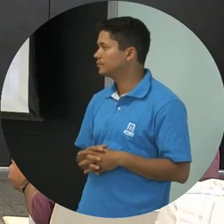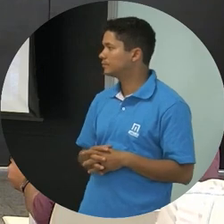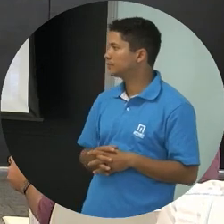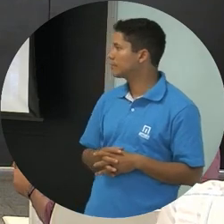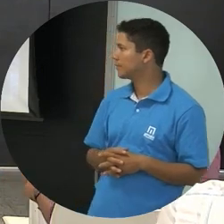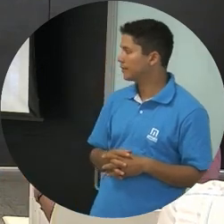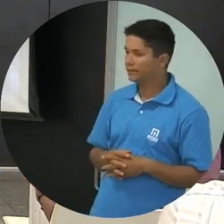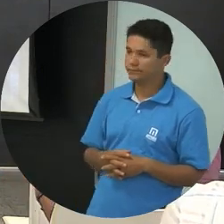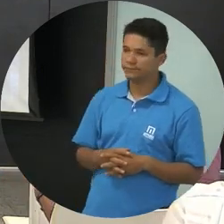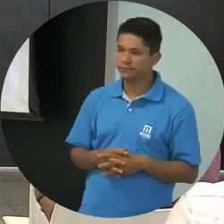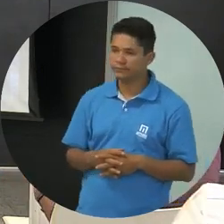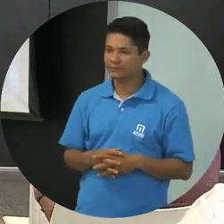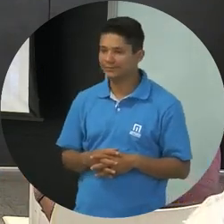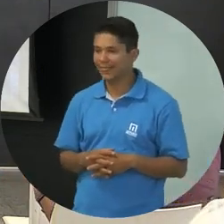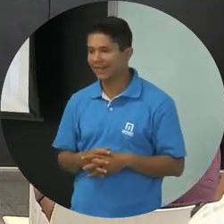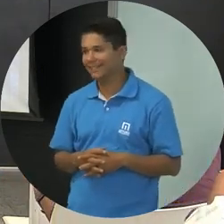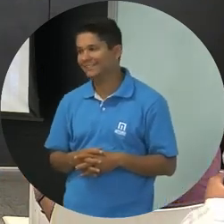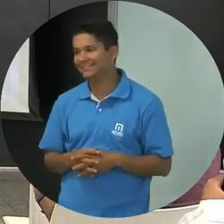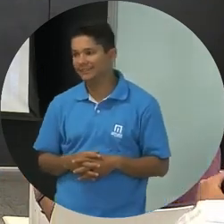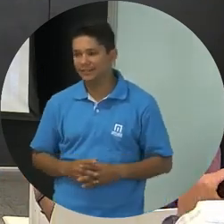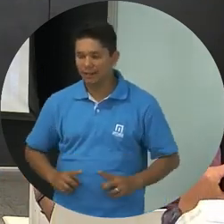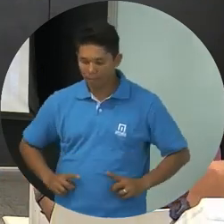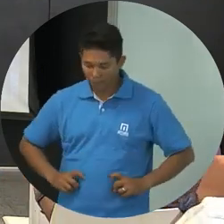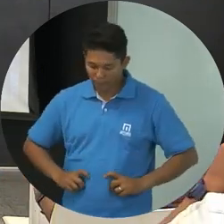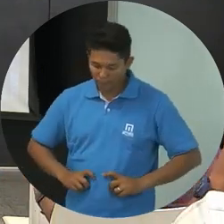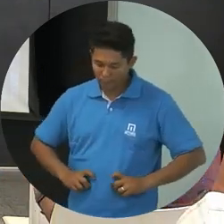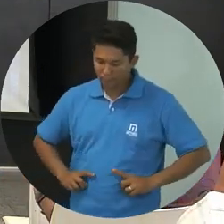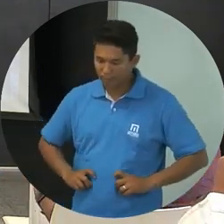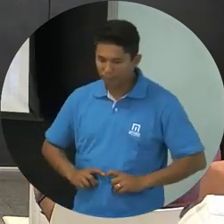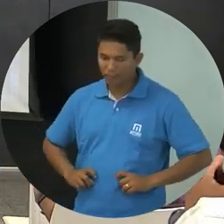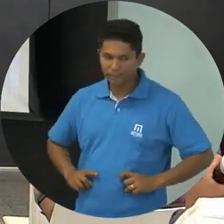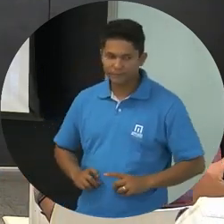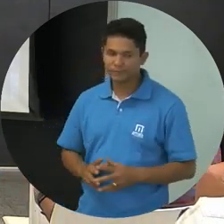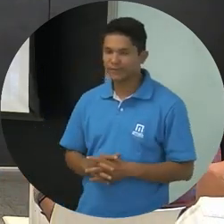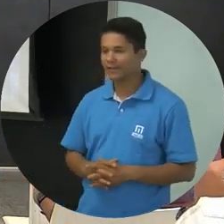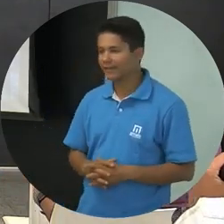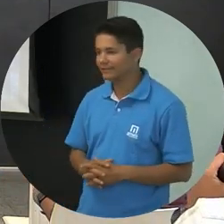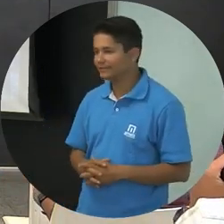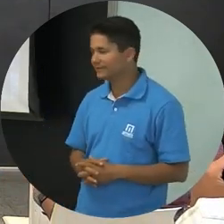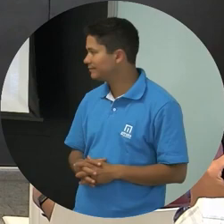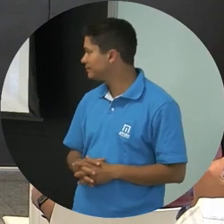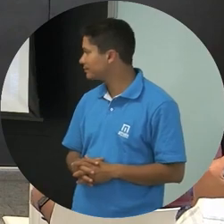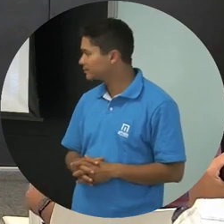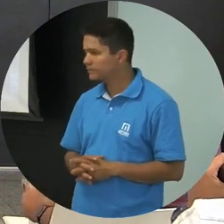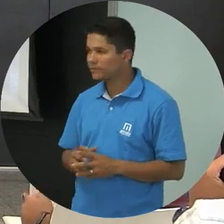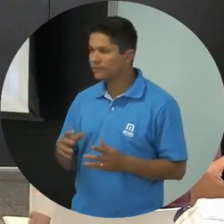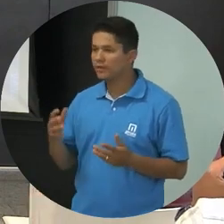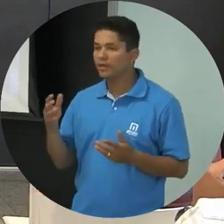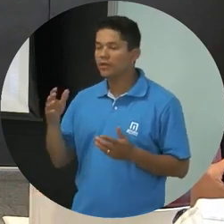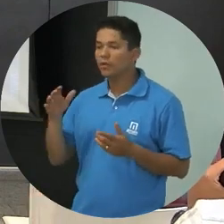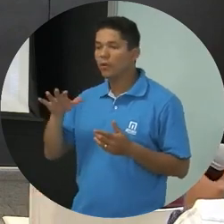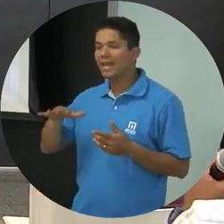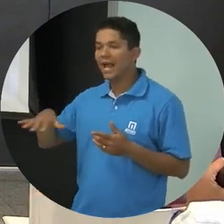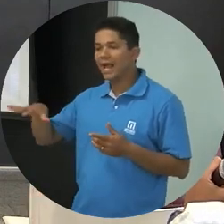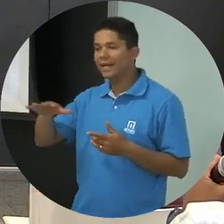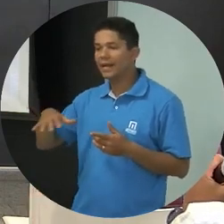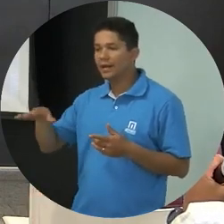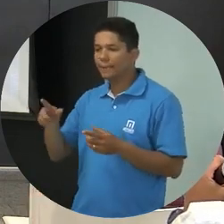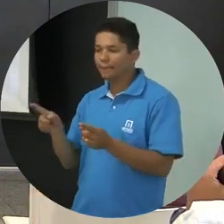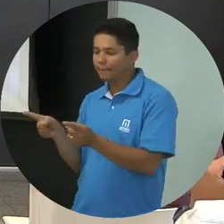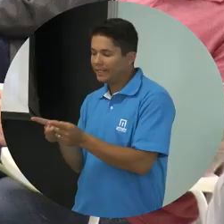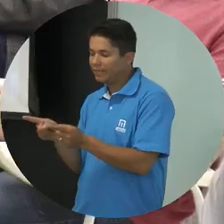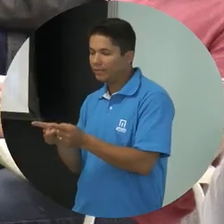Vamos lá, então. Tá ok, boa tarde. Boa tarde. Gostaria de saber qual que é a área mínima que seria viável para eu utilizar e se eu